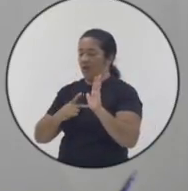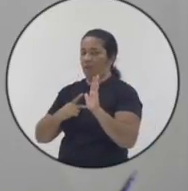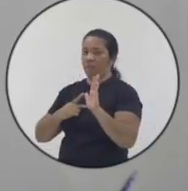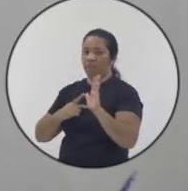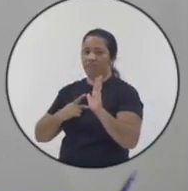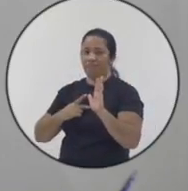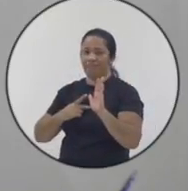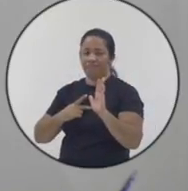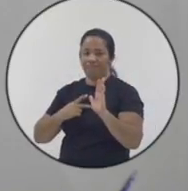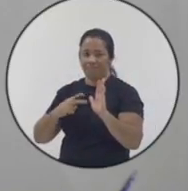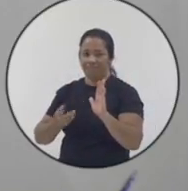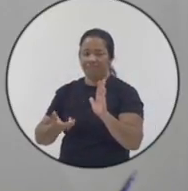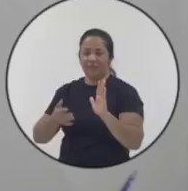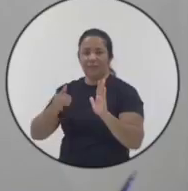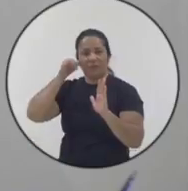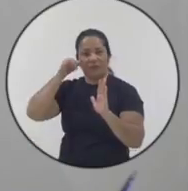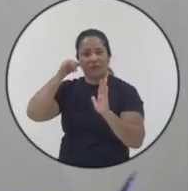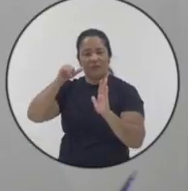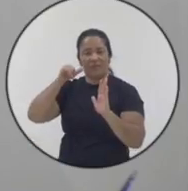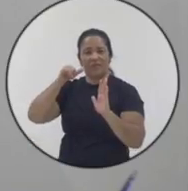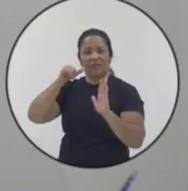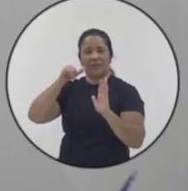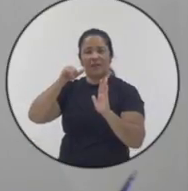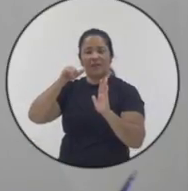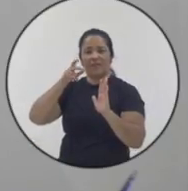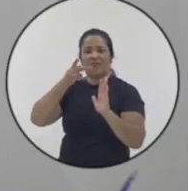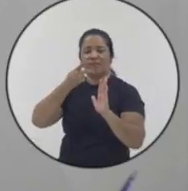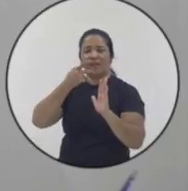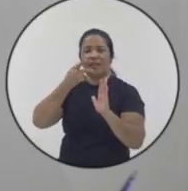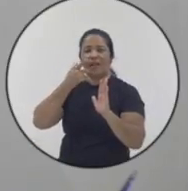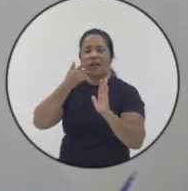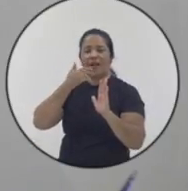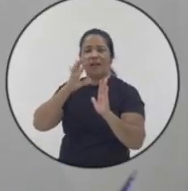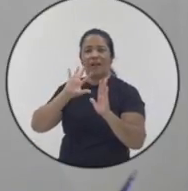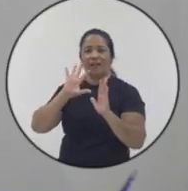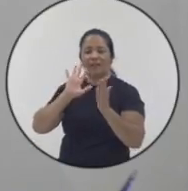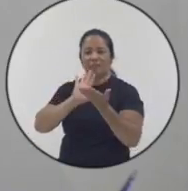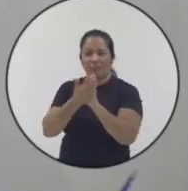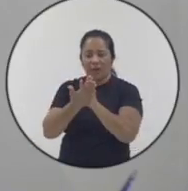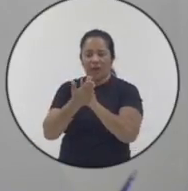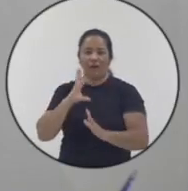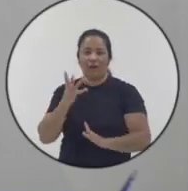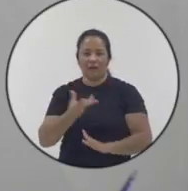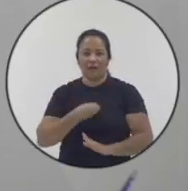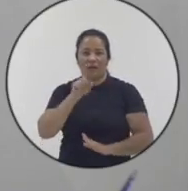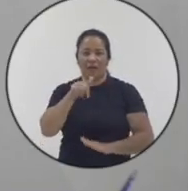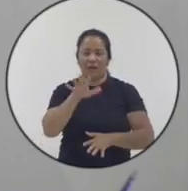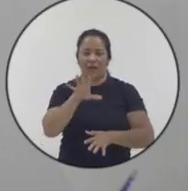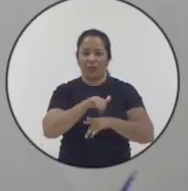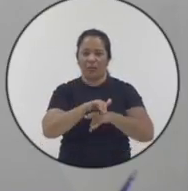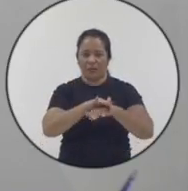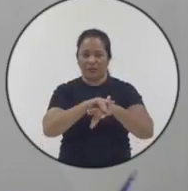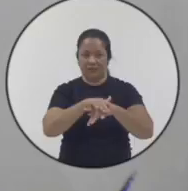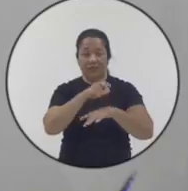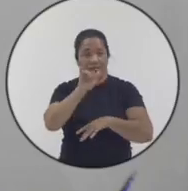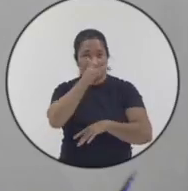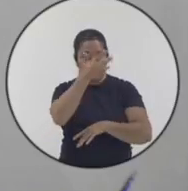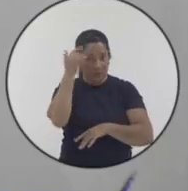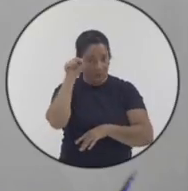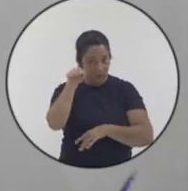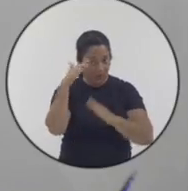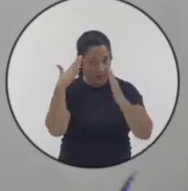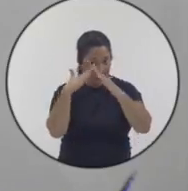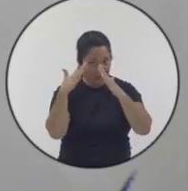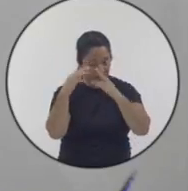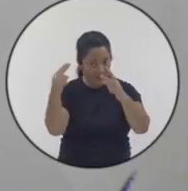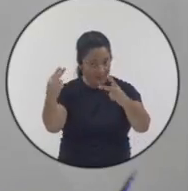sobre a não patologização. Se alguém em casa que está nos assistindo ainda tem alguma dúvida sobre a questão